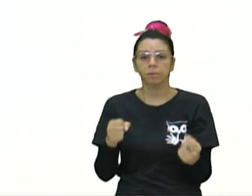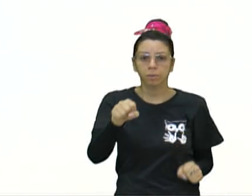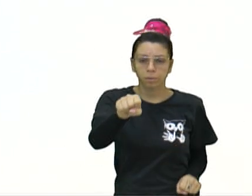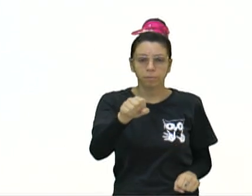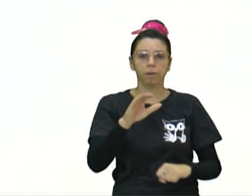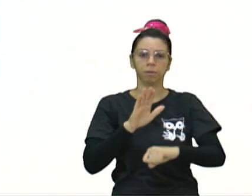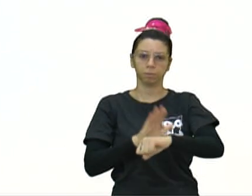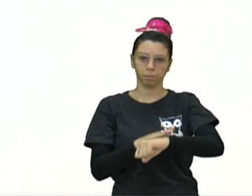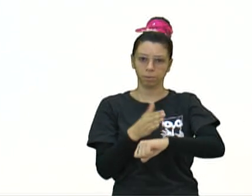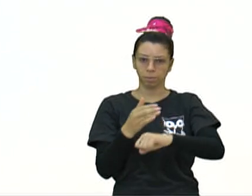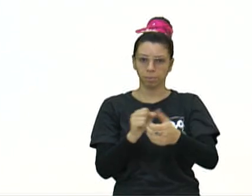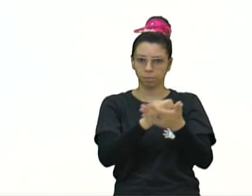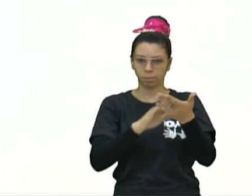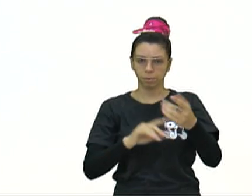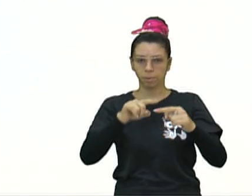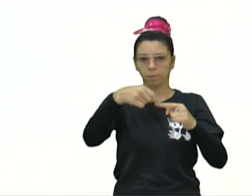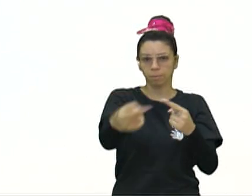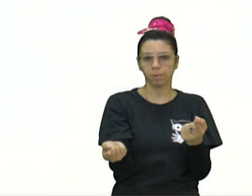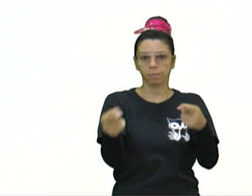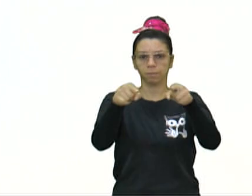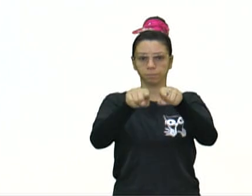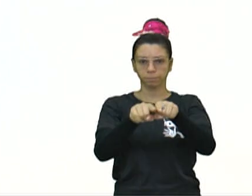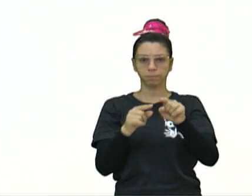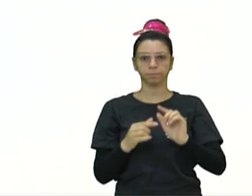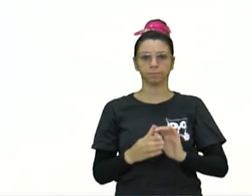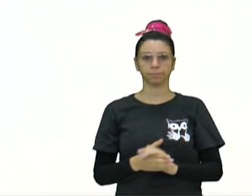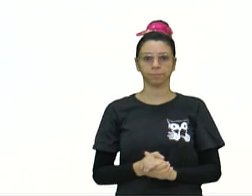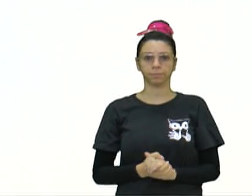tempinho para realizar essa atividade e já nós voltamos.